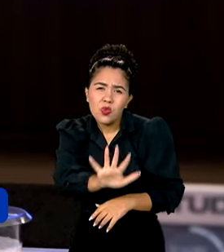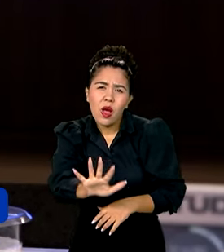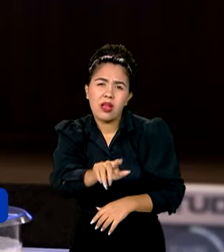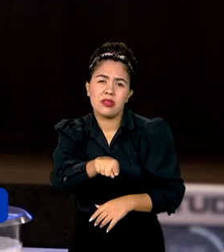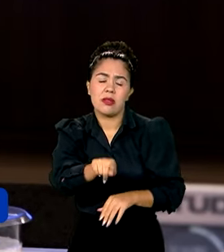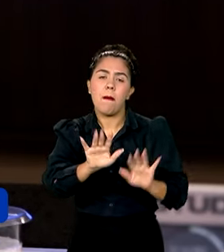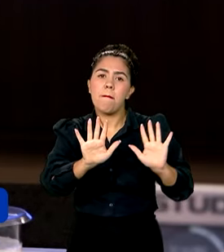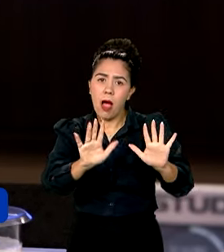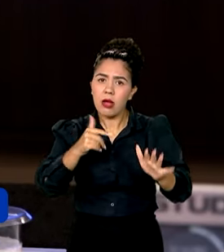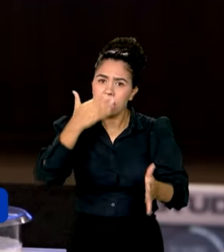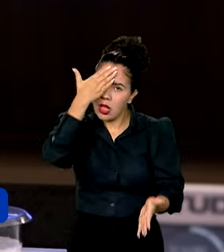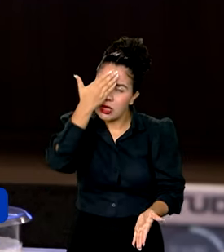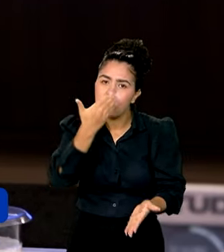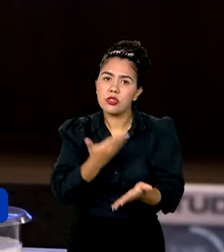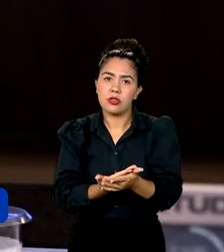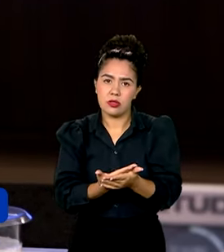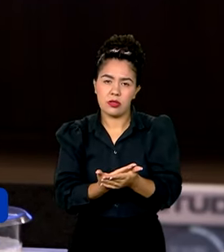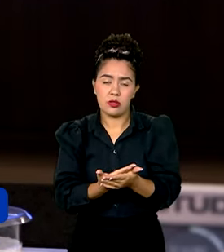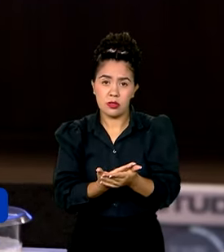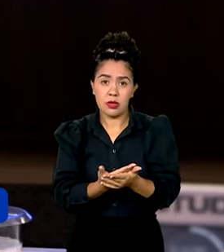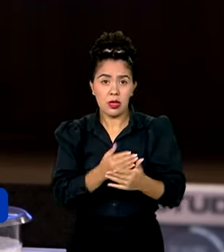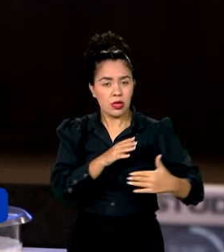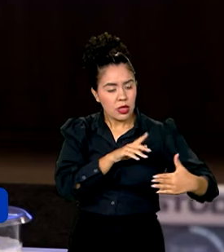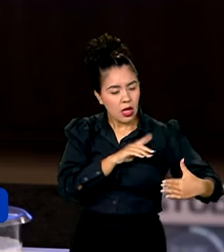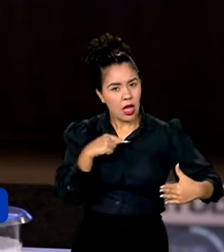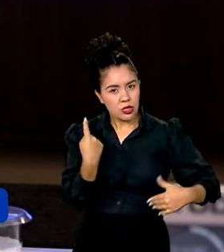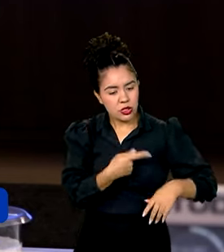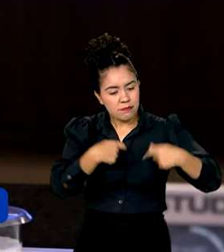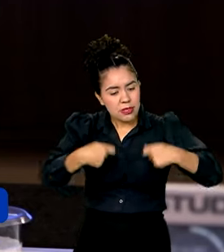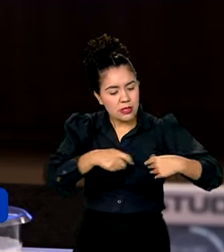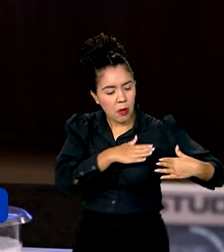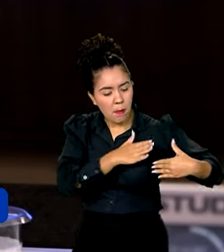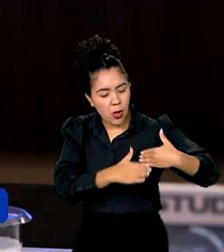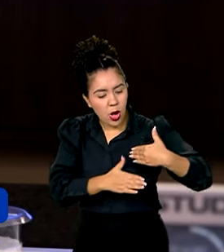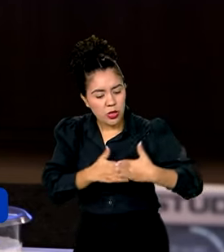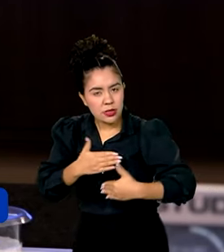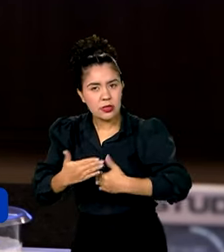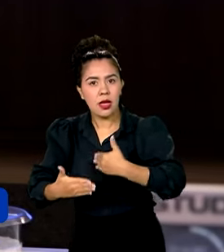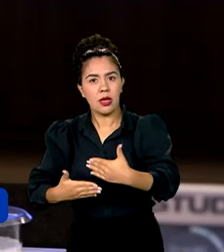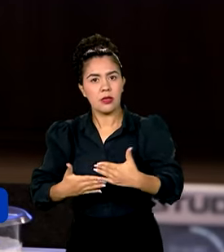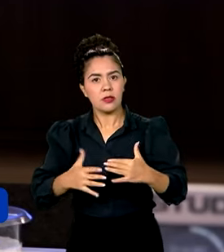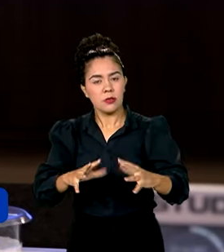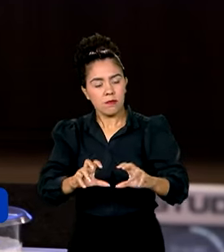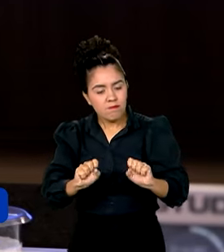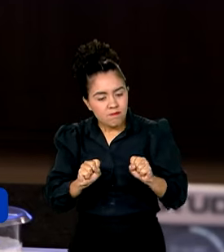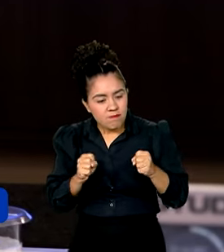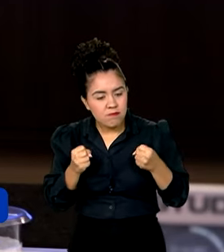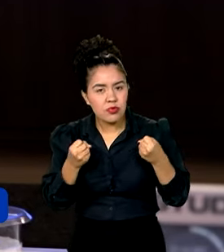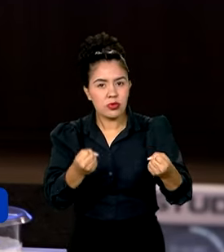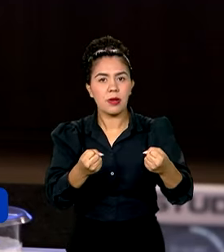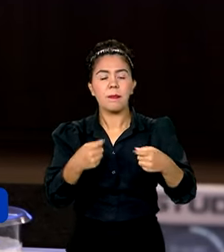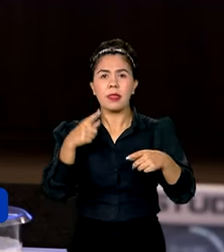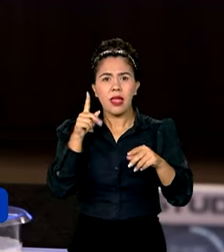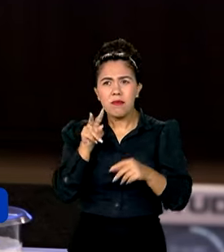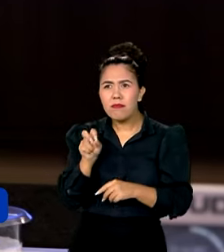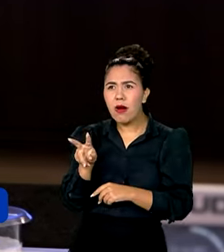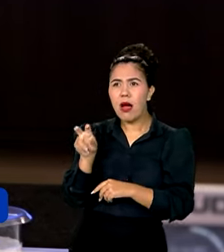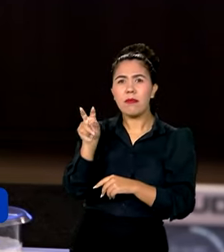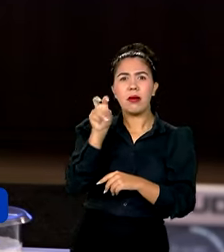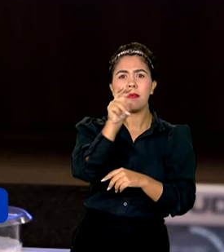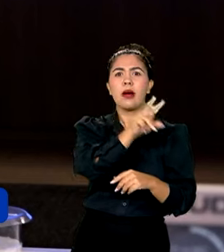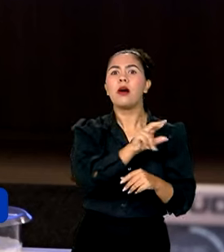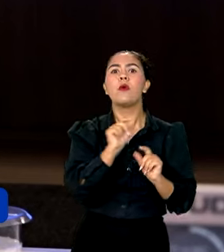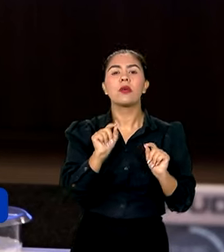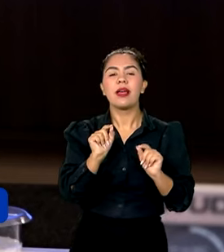mas acredito que nós temos que nesse processo nos fortalecer porque também Vimos a grande solidariedade da